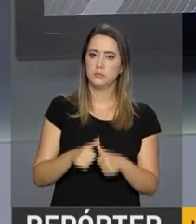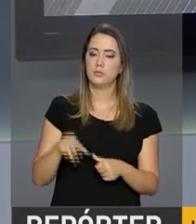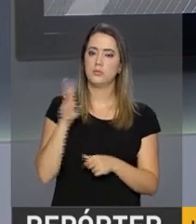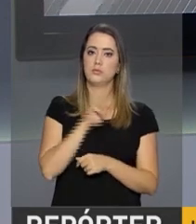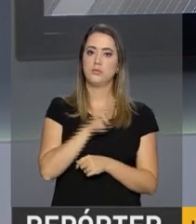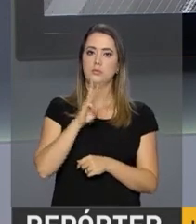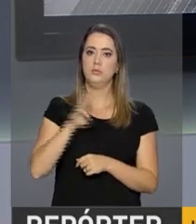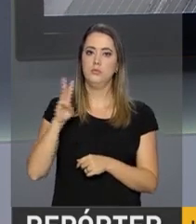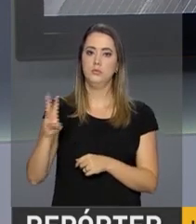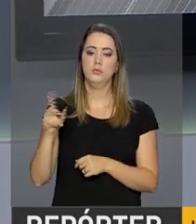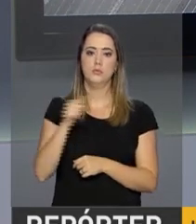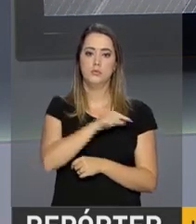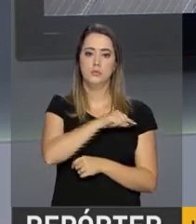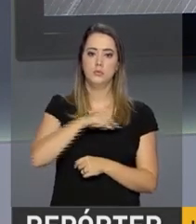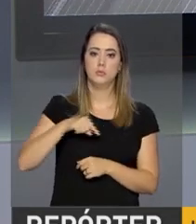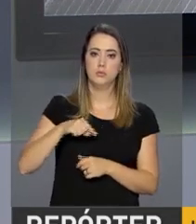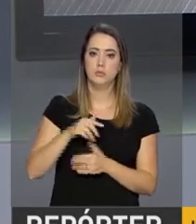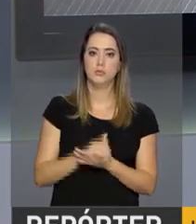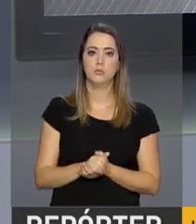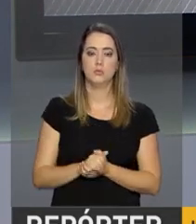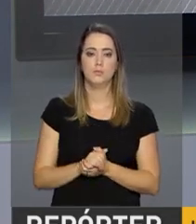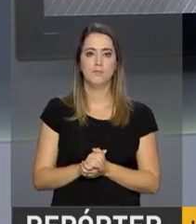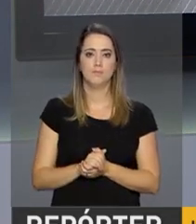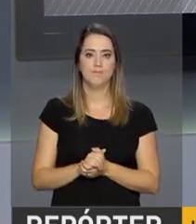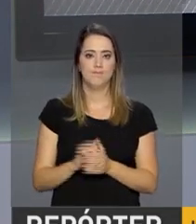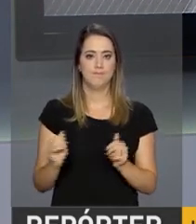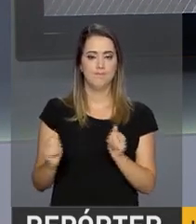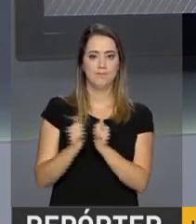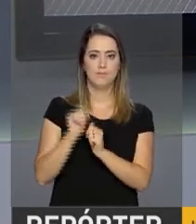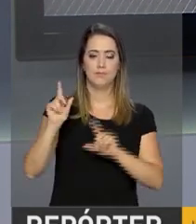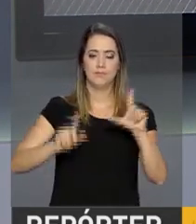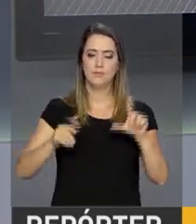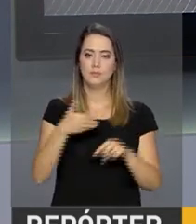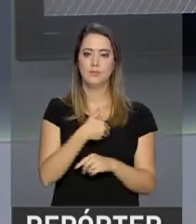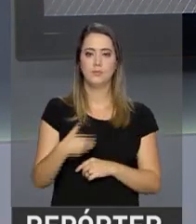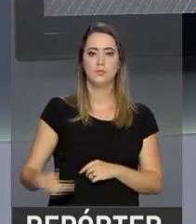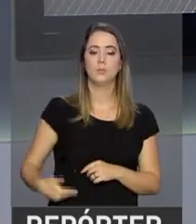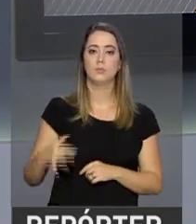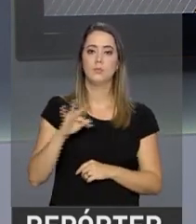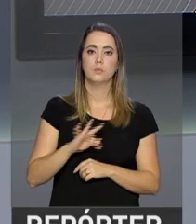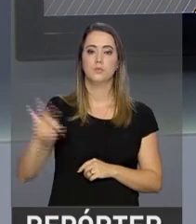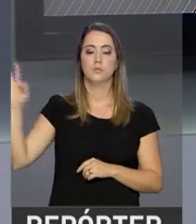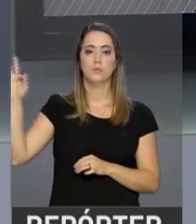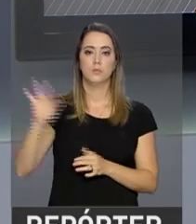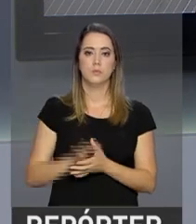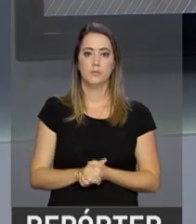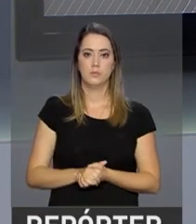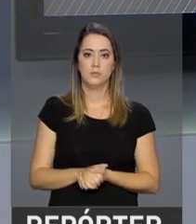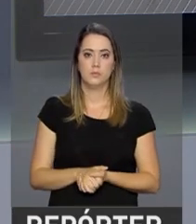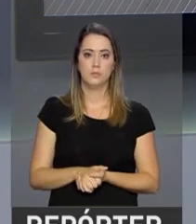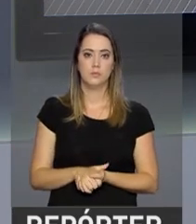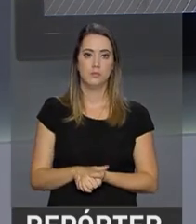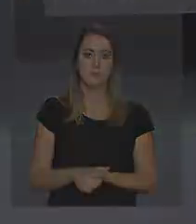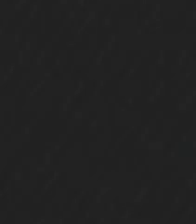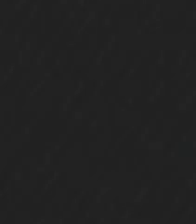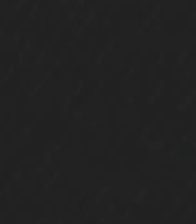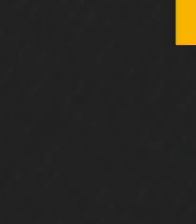também está na página da nbr na internet continue com a gente na nbr a tv do governo federal